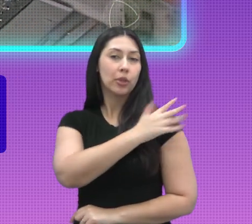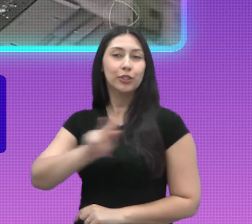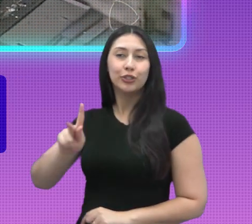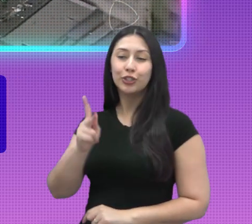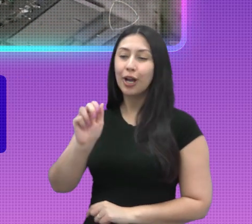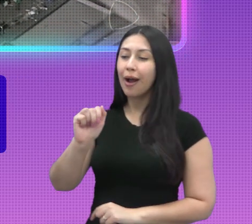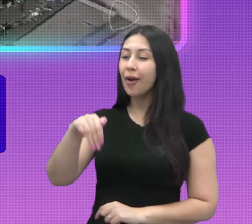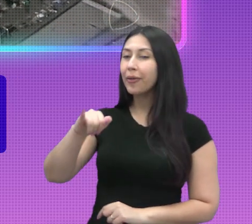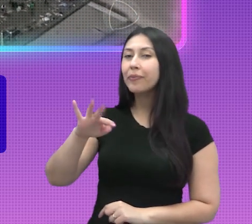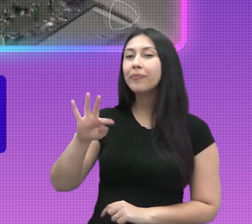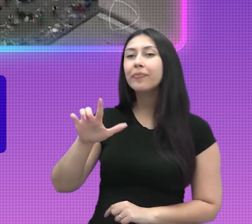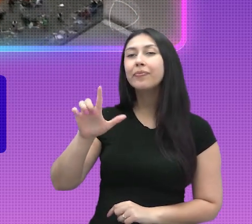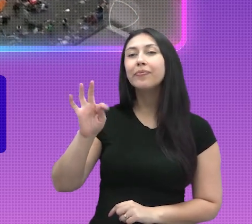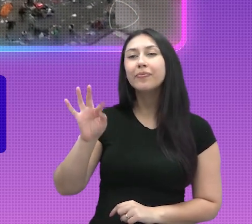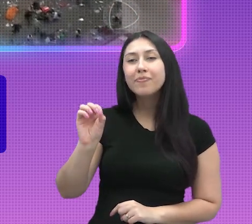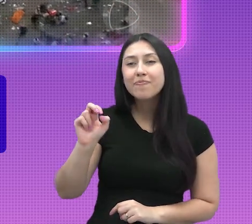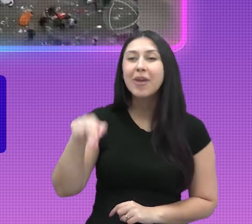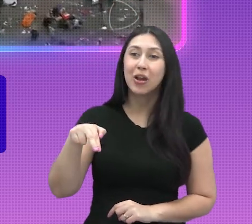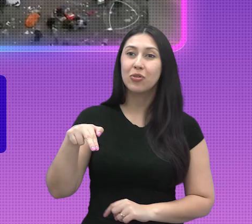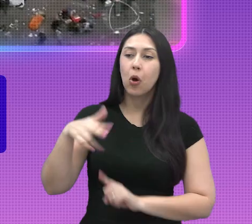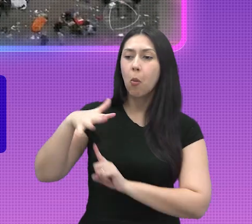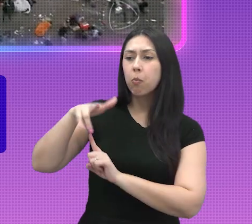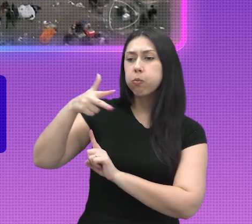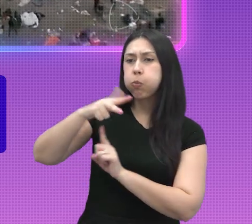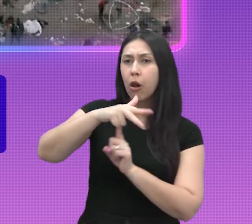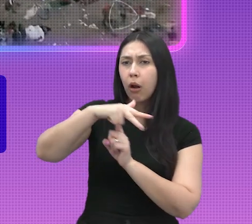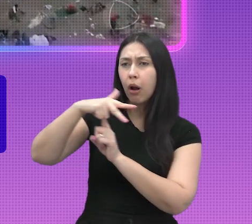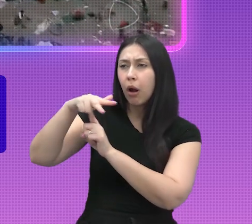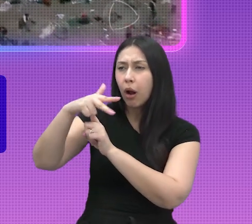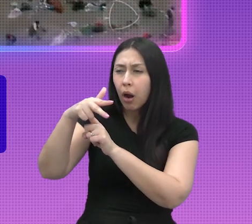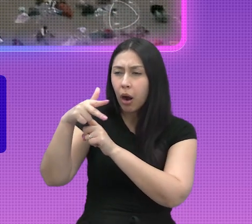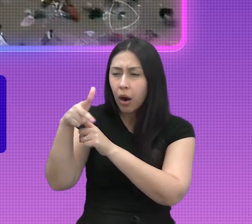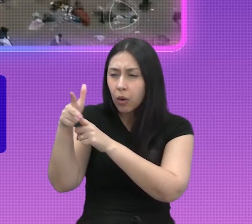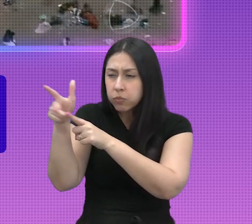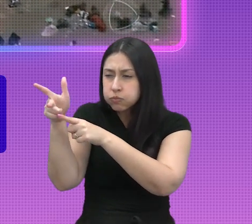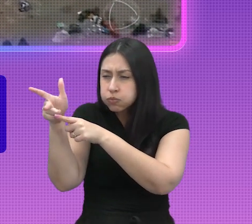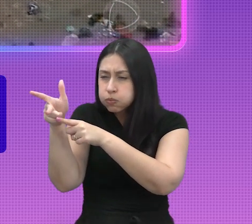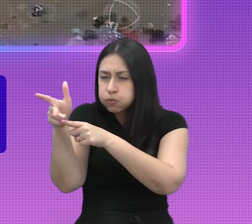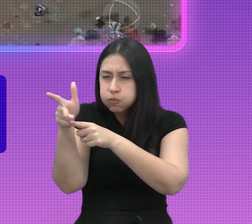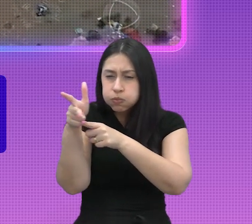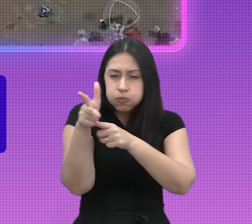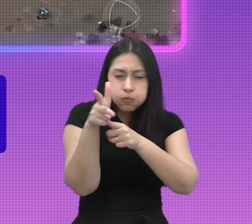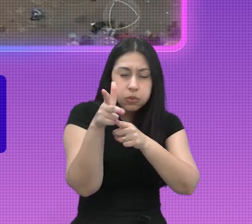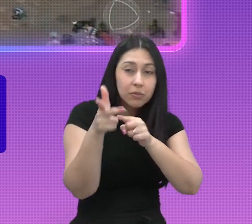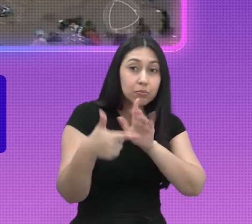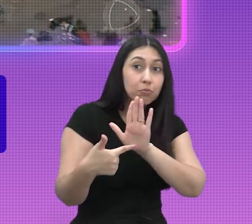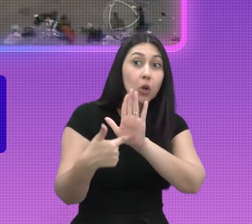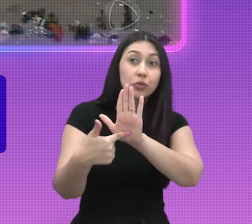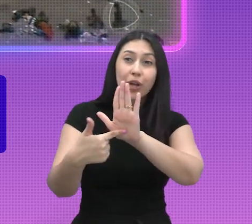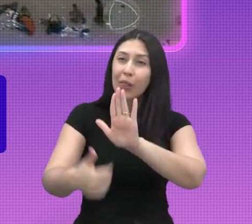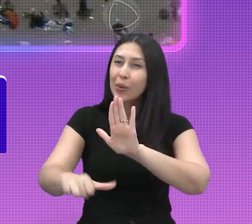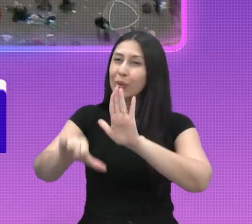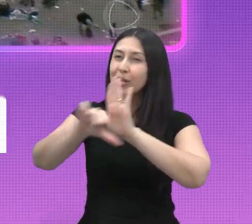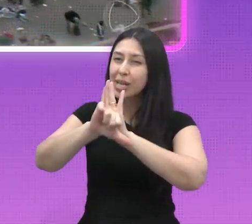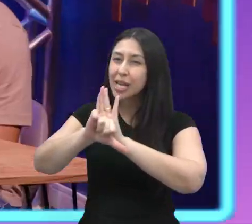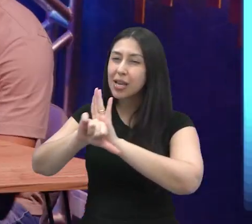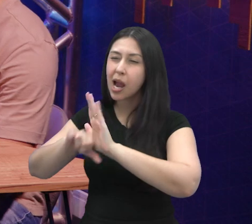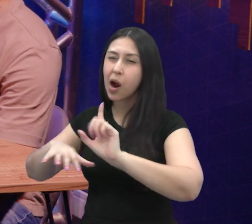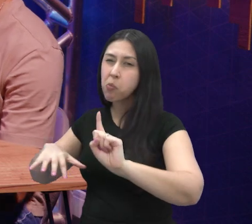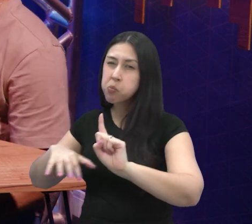comandante Hamilton, que ficava sobrevoando a cidade de São Paulo de helicóptero, vendo o que estava